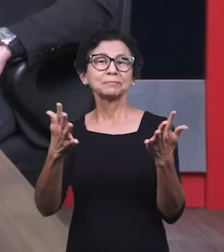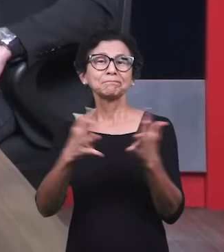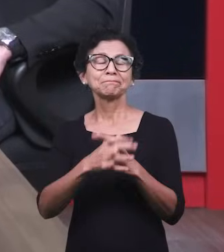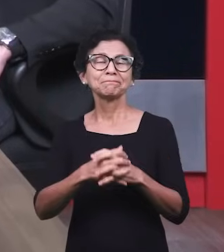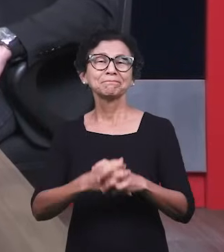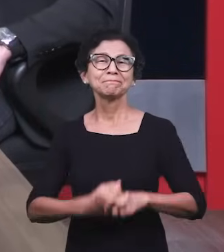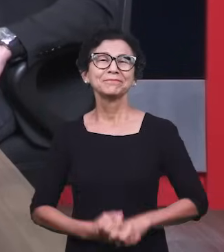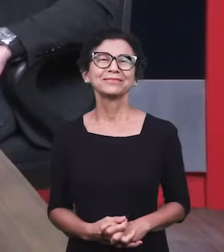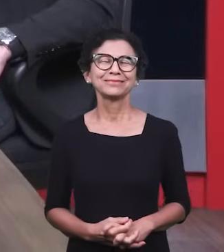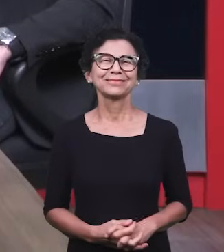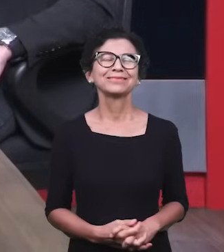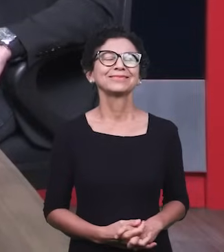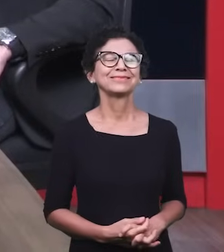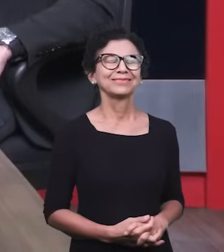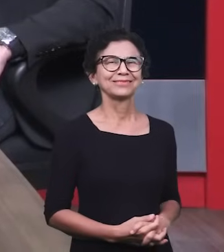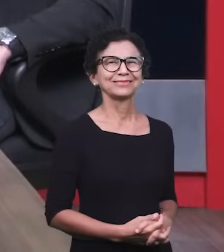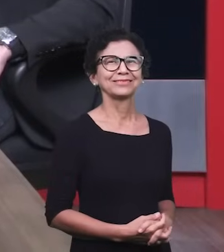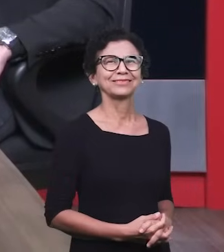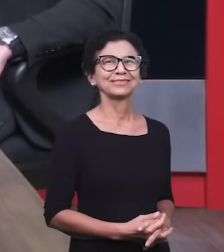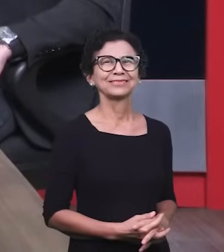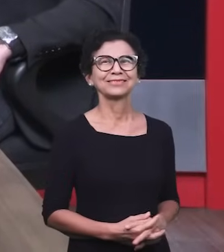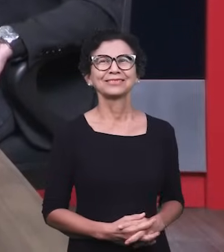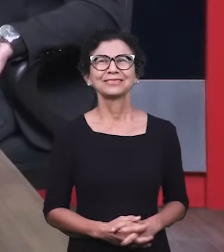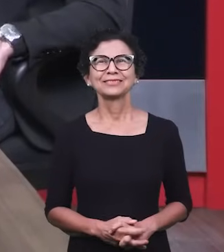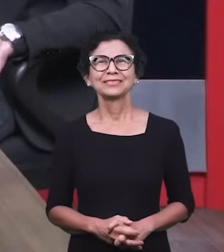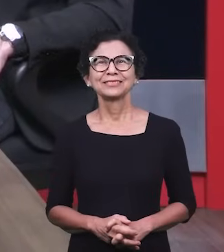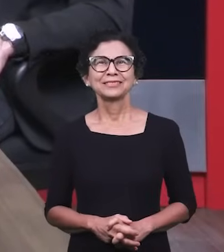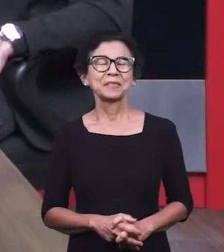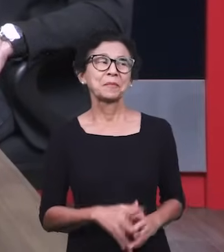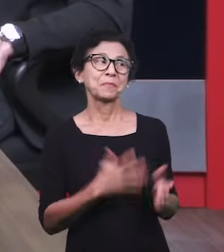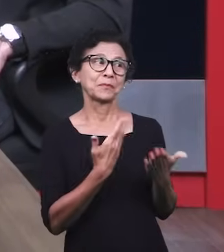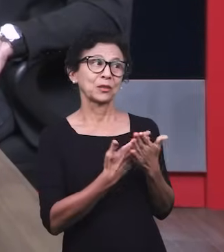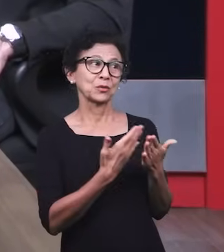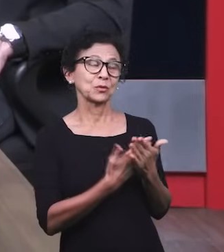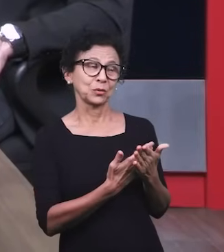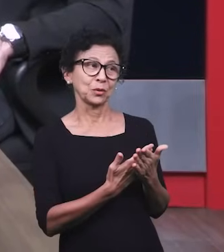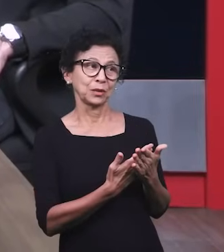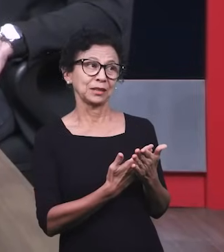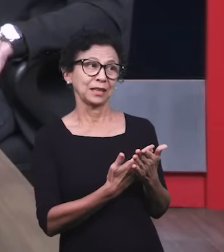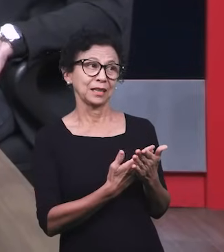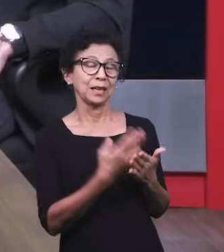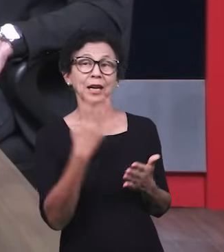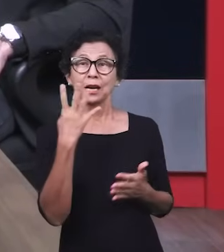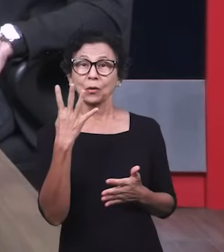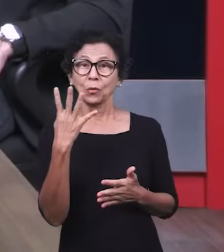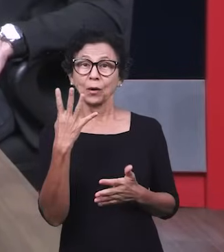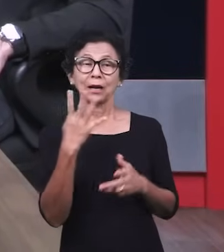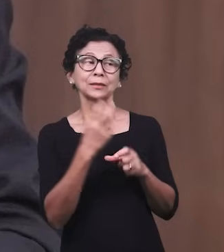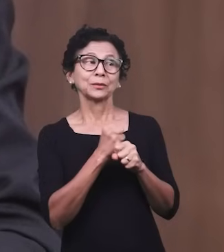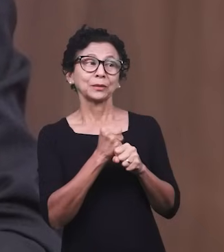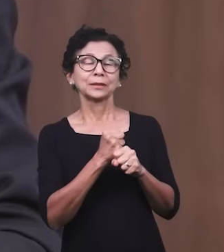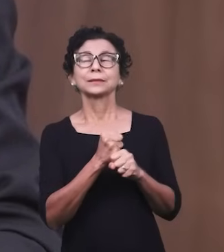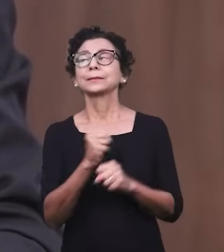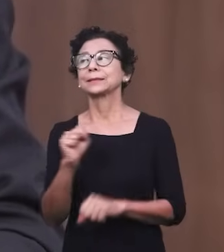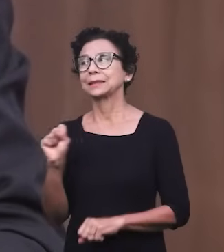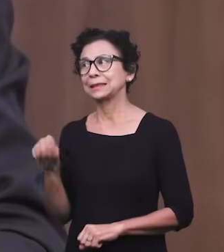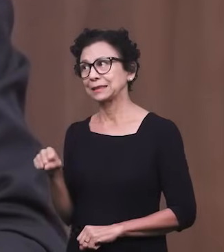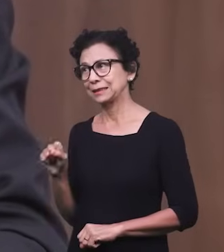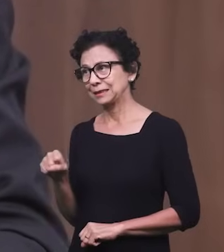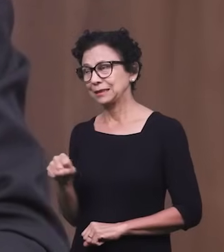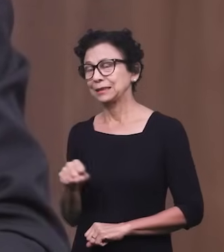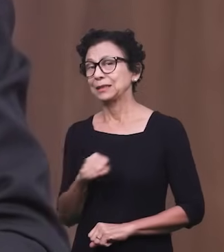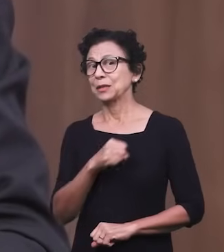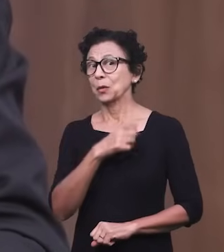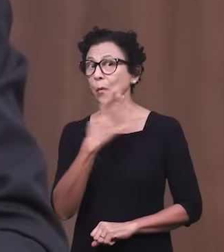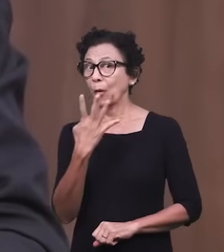eender 4 anos 4 anos estudando fisiologia vegetal como é que pode e é difícil viu